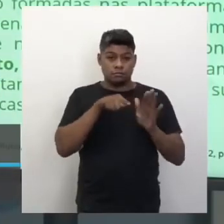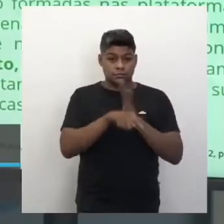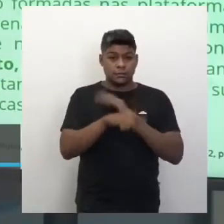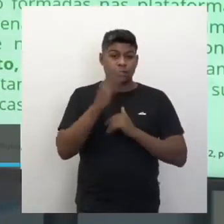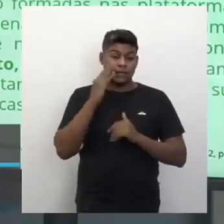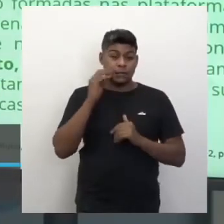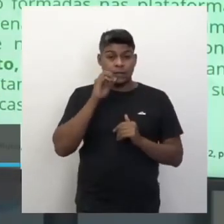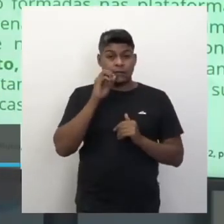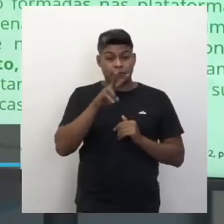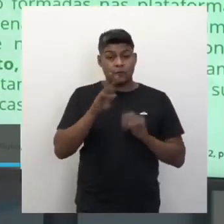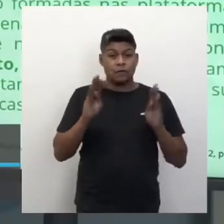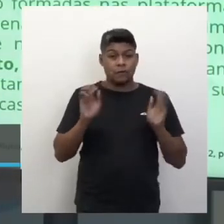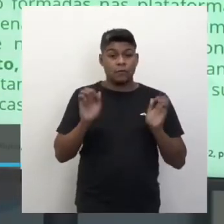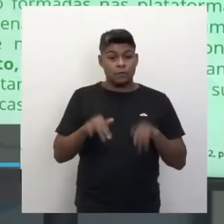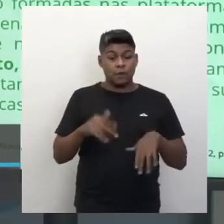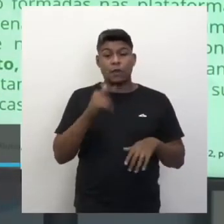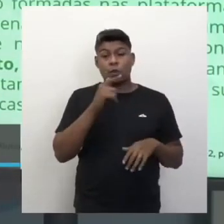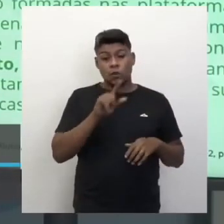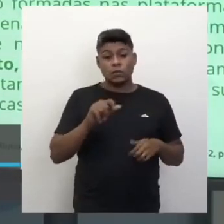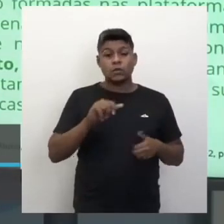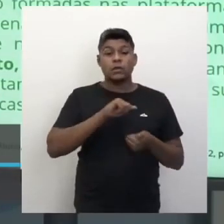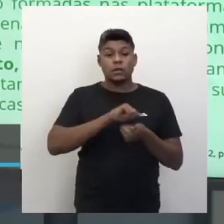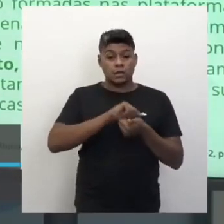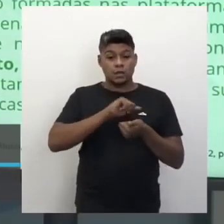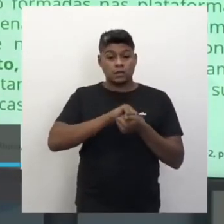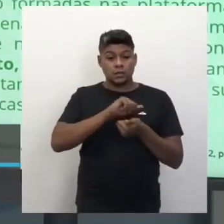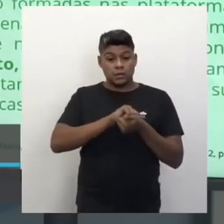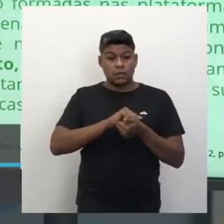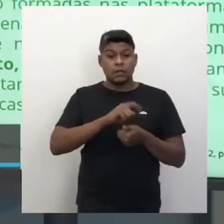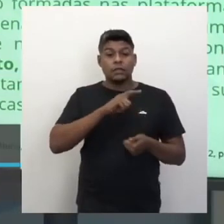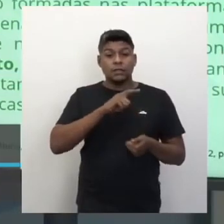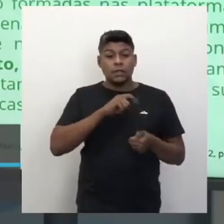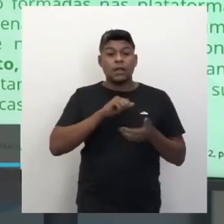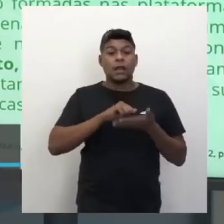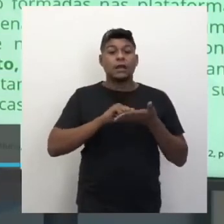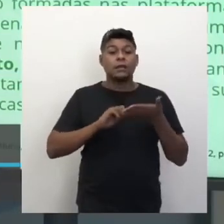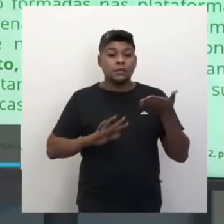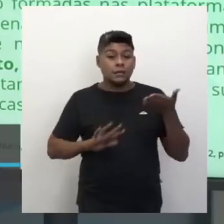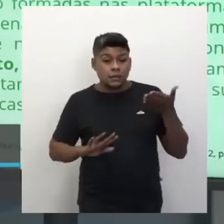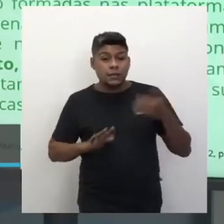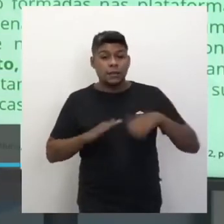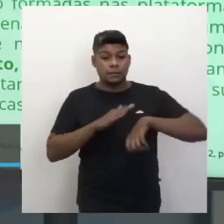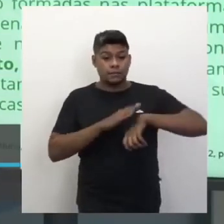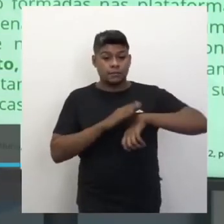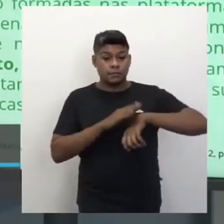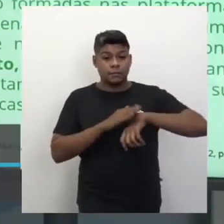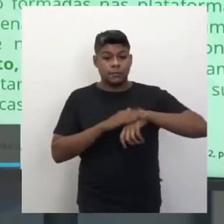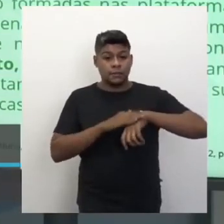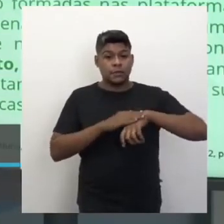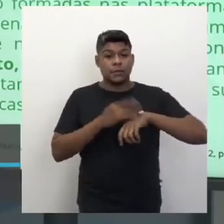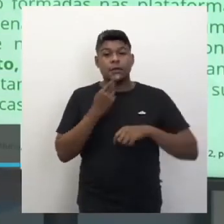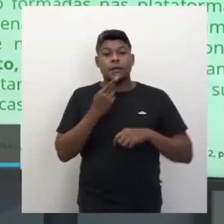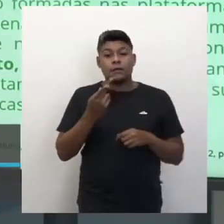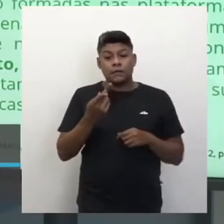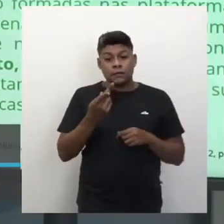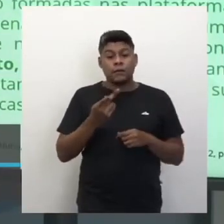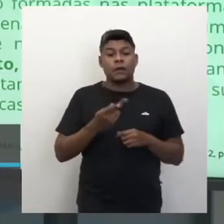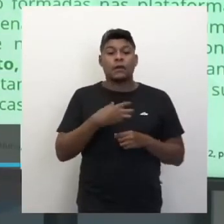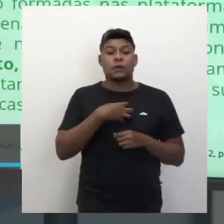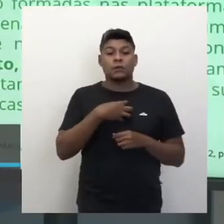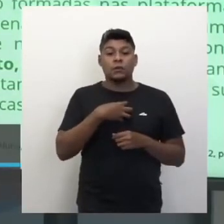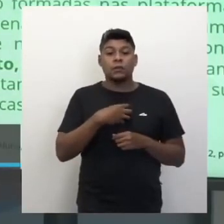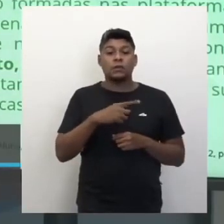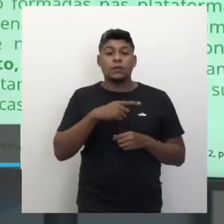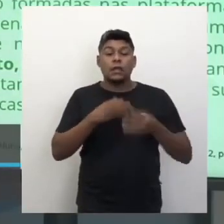vocês viram muito bem, conseguiram analisar. E vocês têm aí uma atividade mão na massa e vou falar com vocês sobre ela nesse contexto. Se tiver